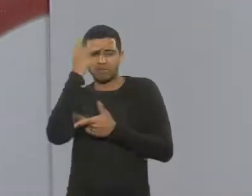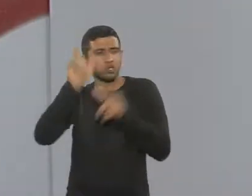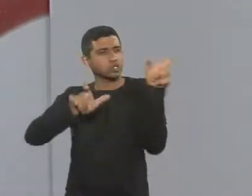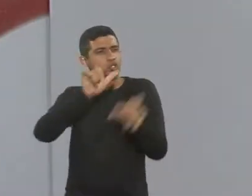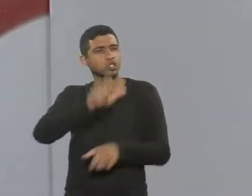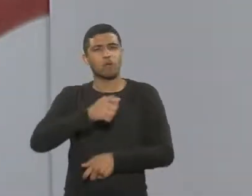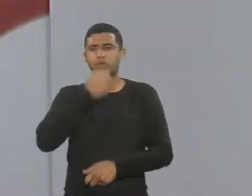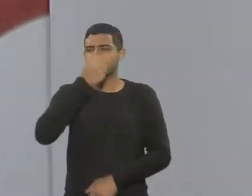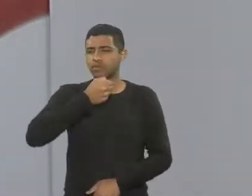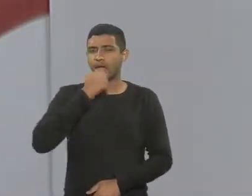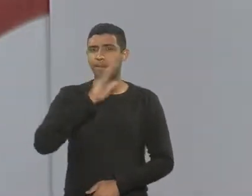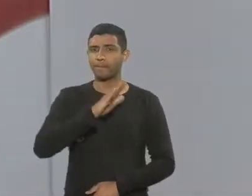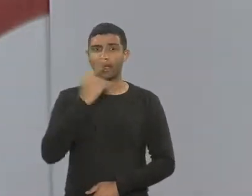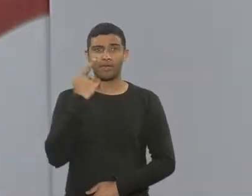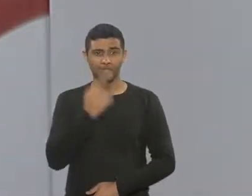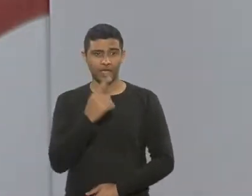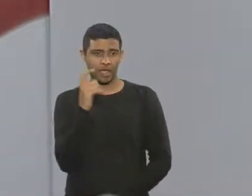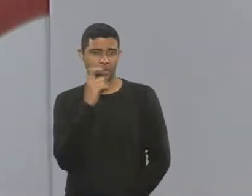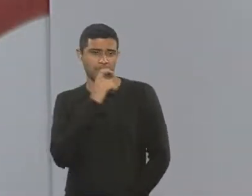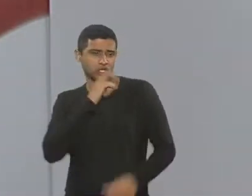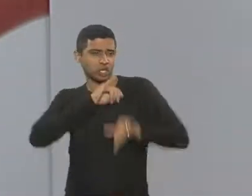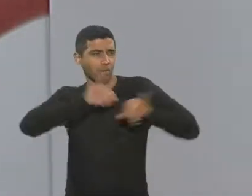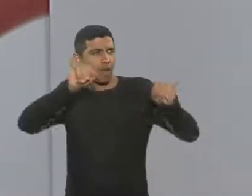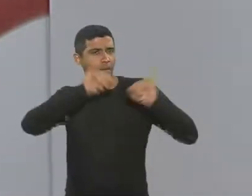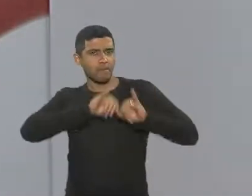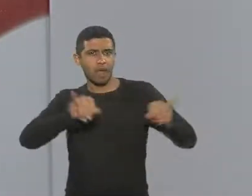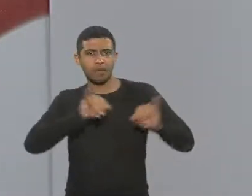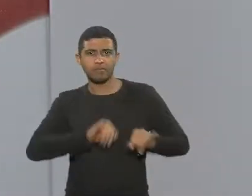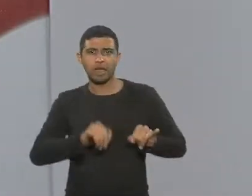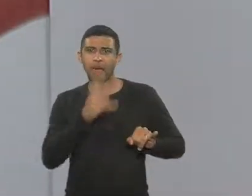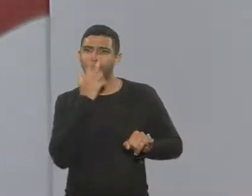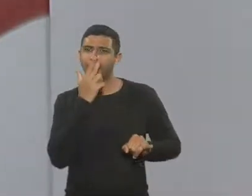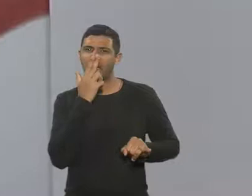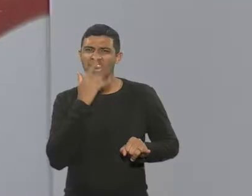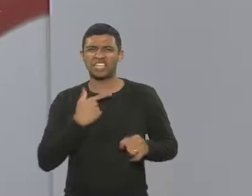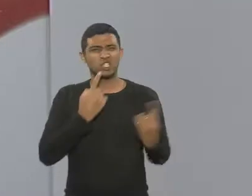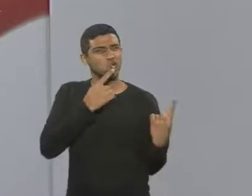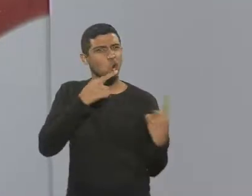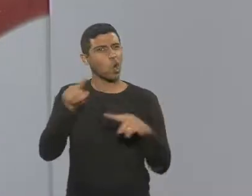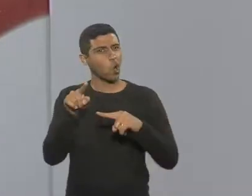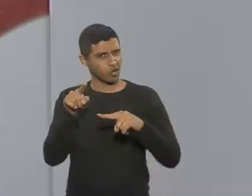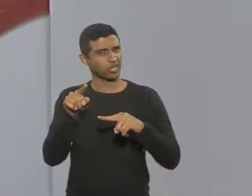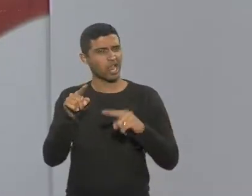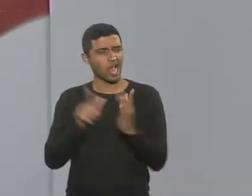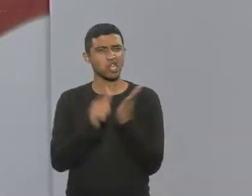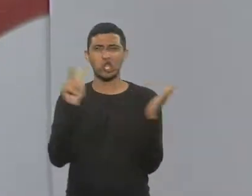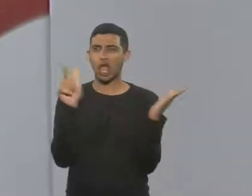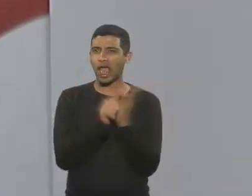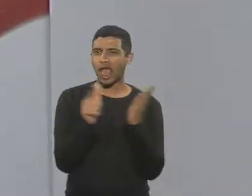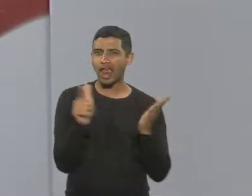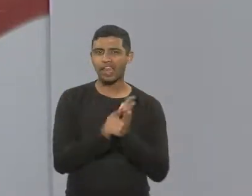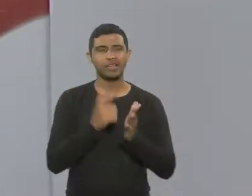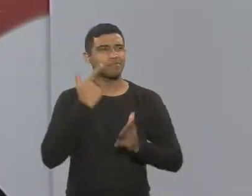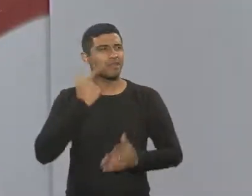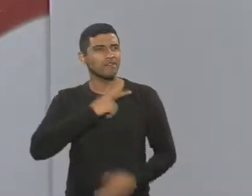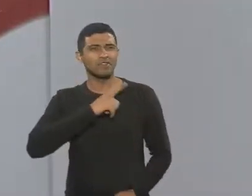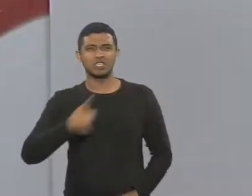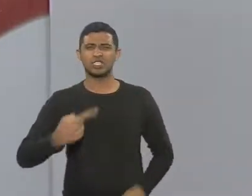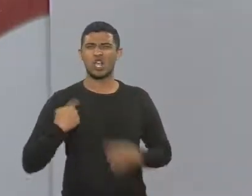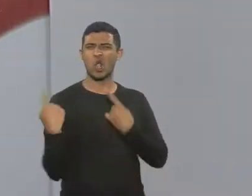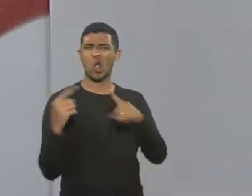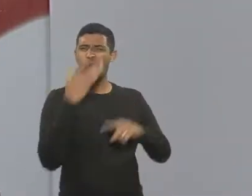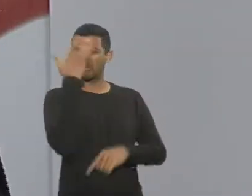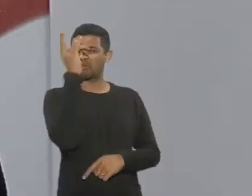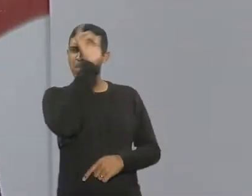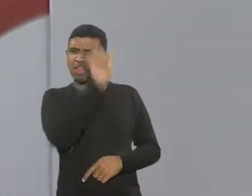pessoas. E a fake news, na verdade, funciona muito assim como se fosse um embate de campanha. É um jornalismo de campanha, é na verdade para você degradar